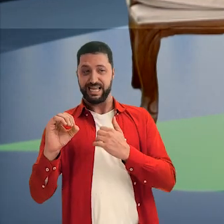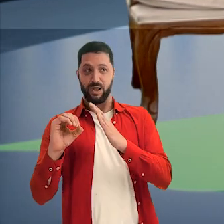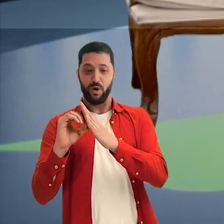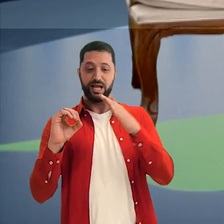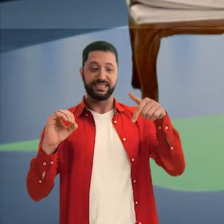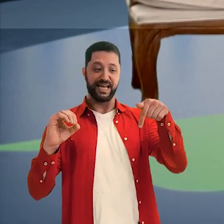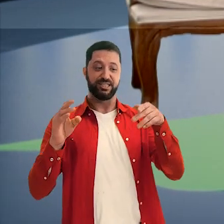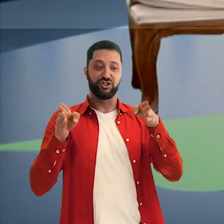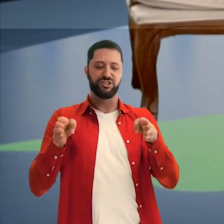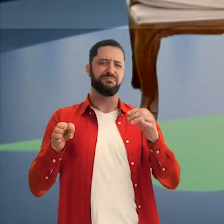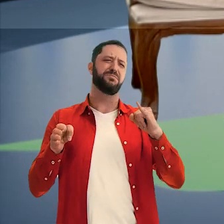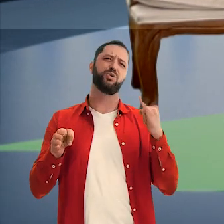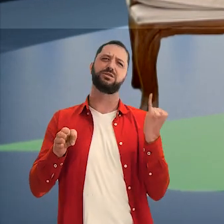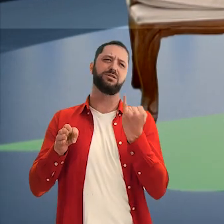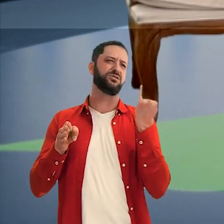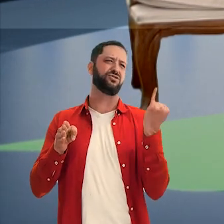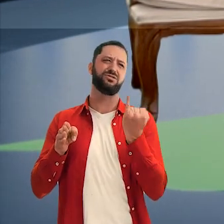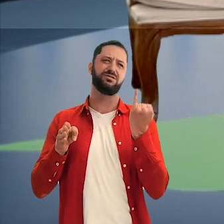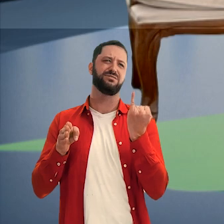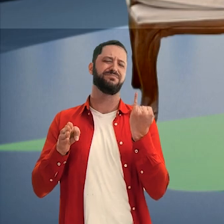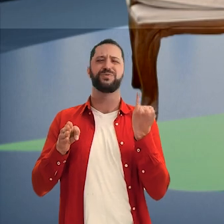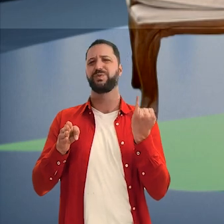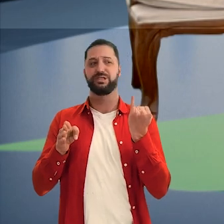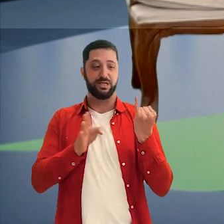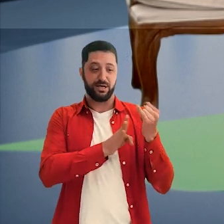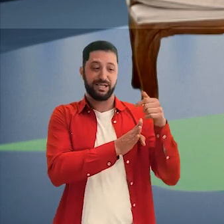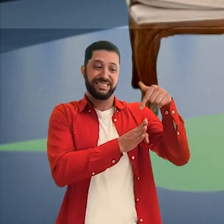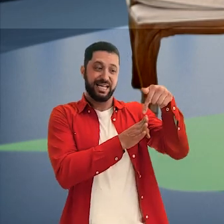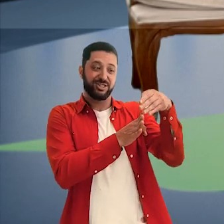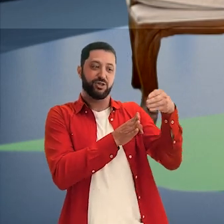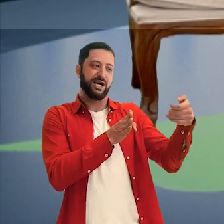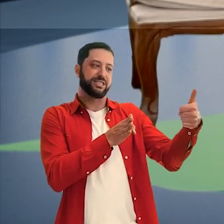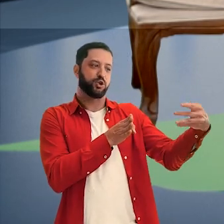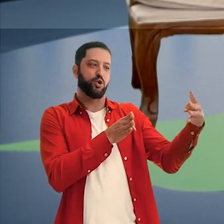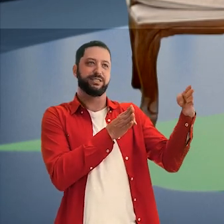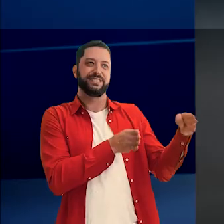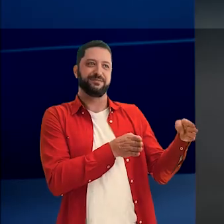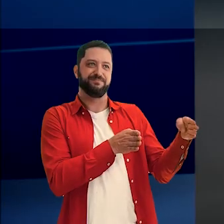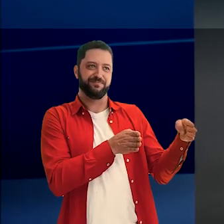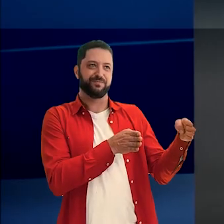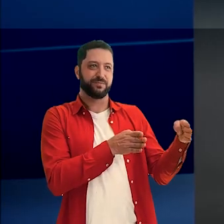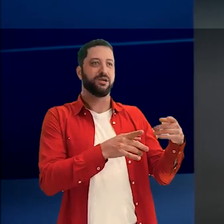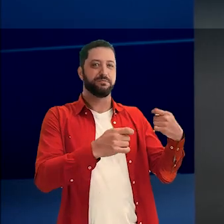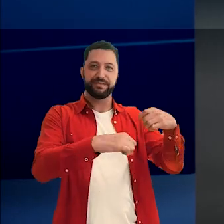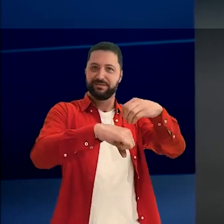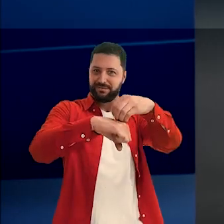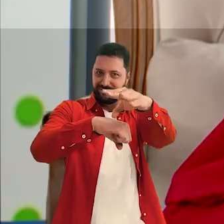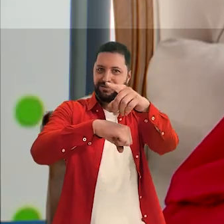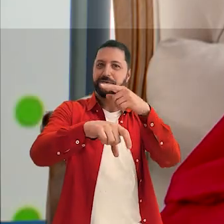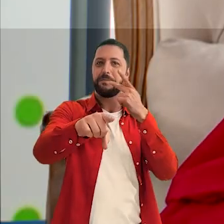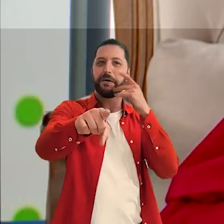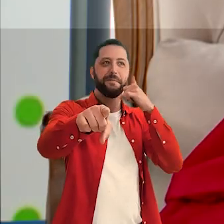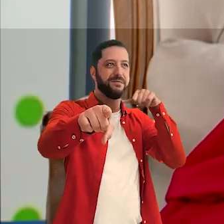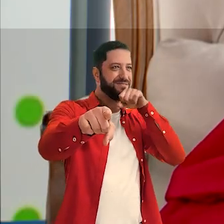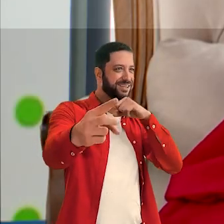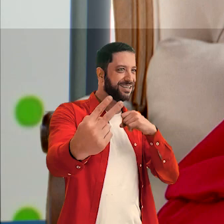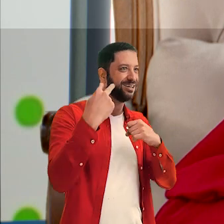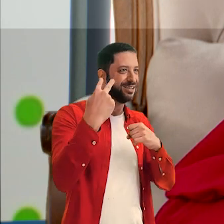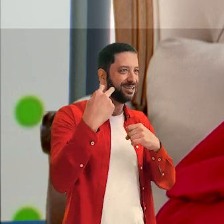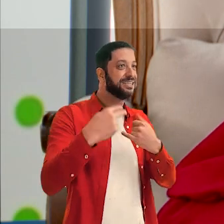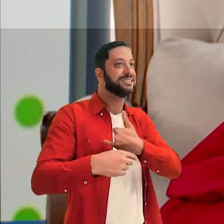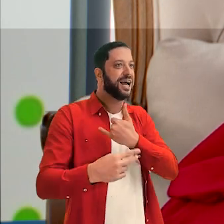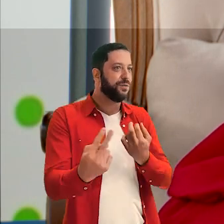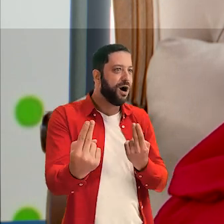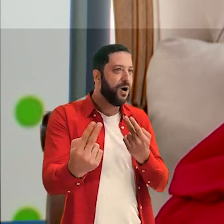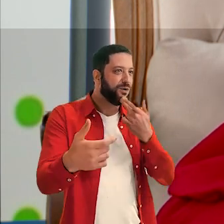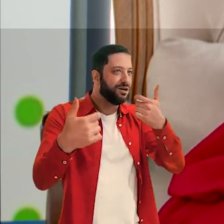Você falou... Do 0 ao 7 é a fase mais importante. Do 0 ao 7, do 7 aos 14. A gente tem que dar alerta, porque às